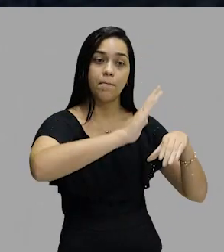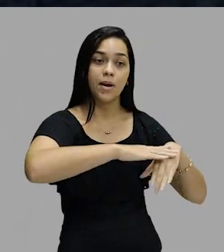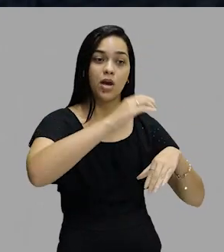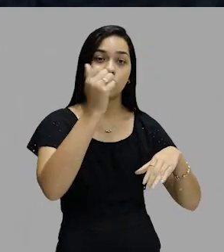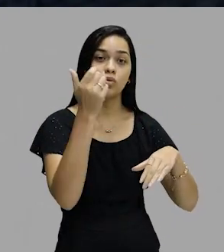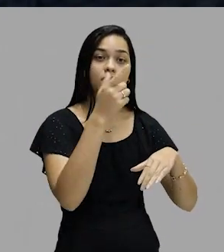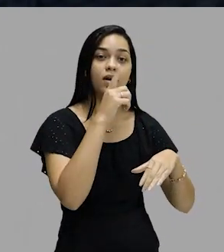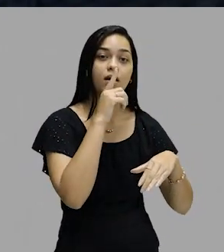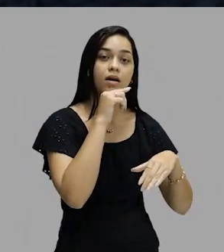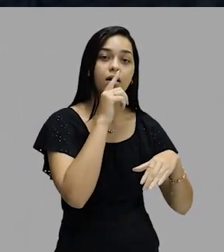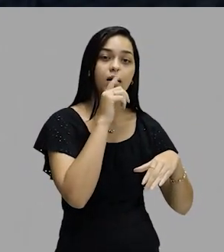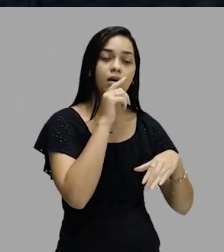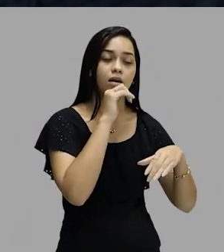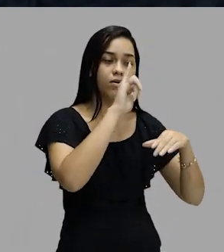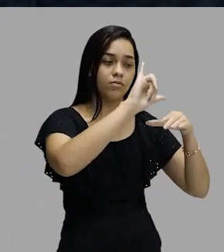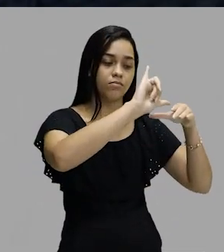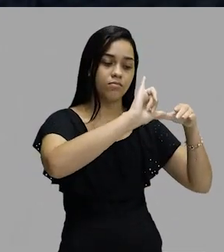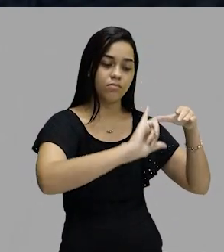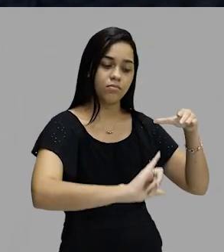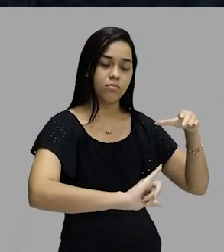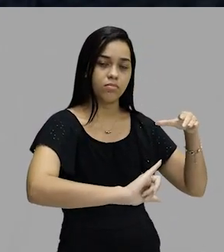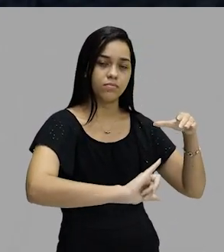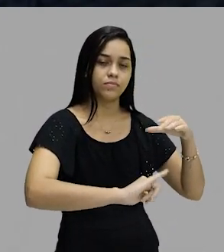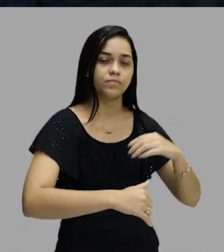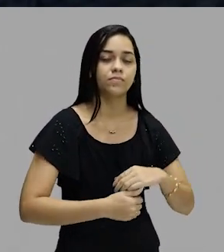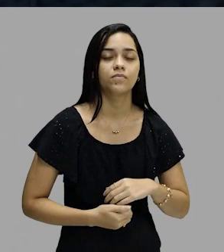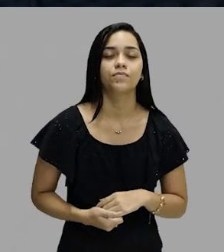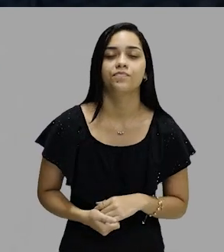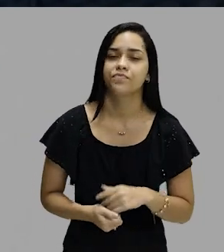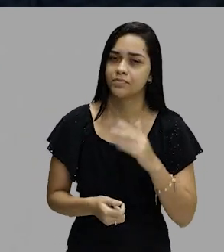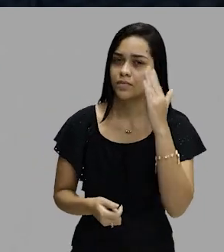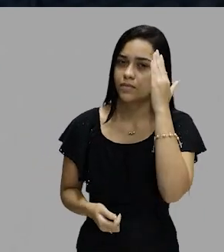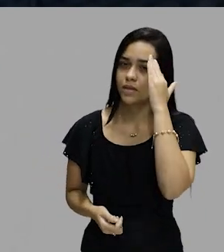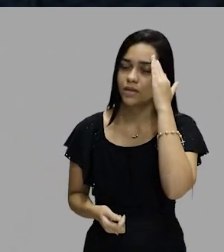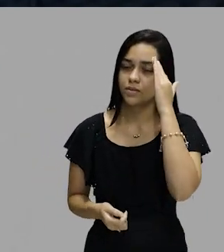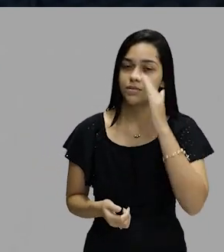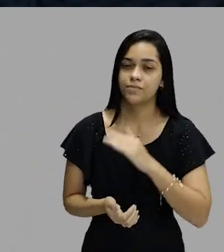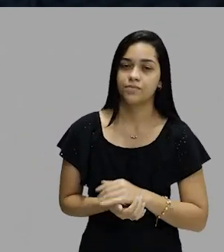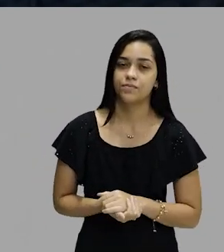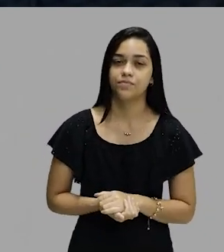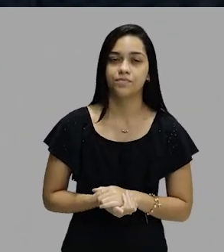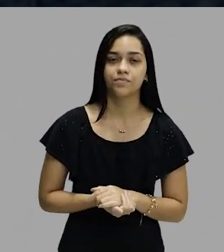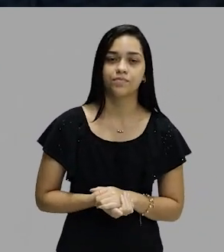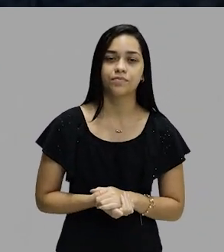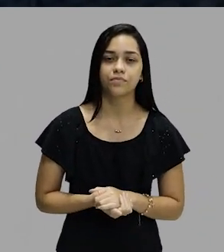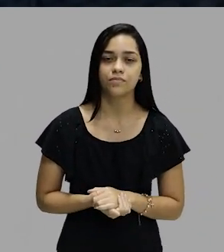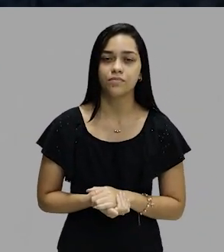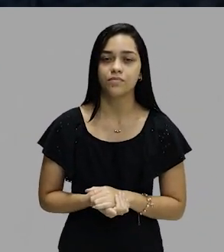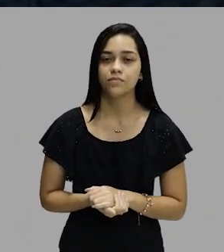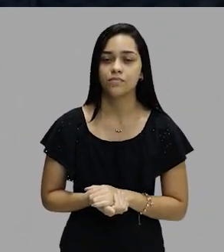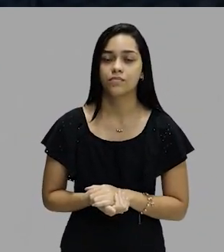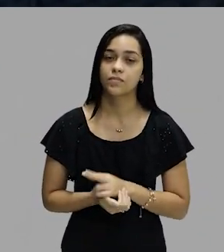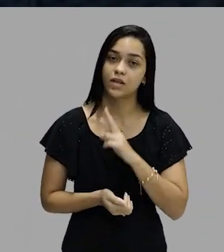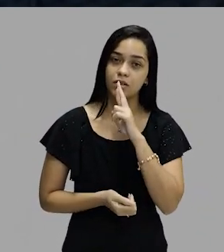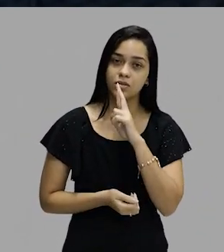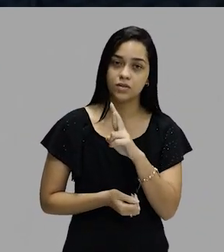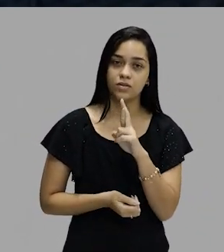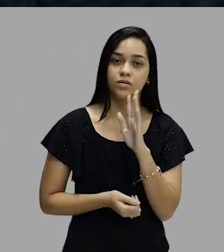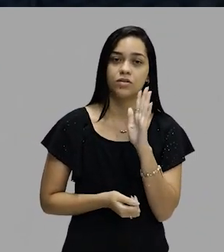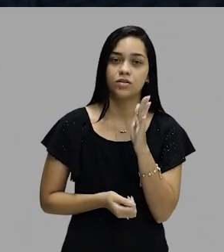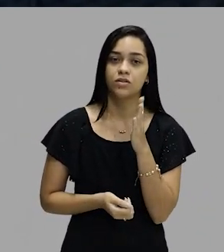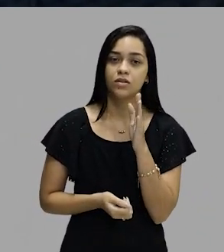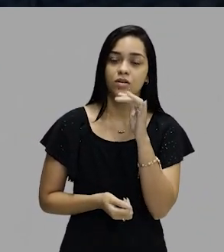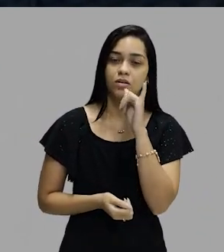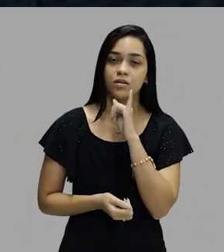do que o da água. Então, por isso que ele vai afundar. Tá ok? Então, está respondido